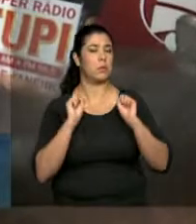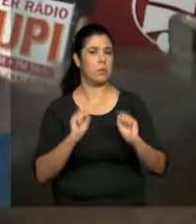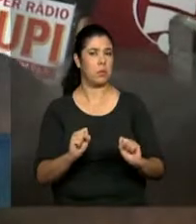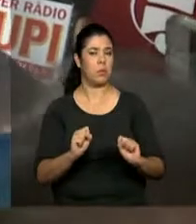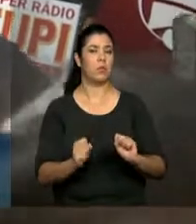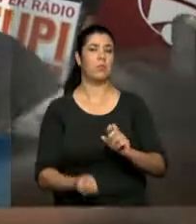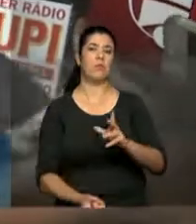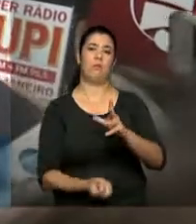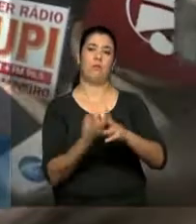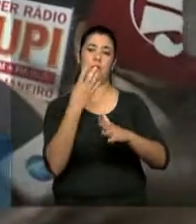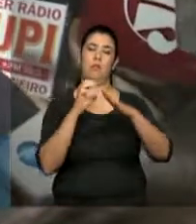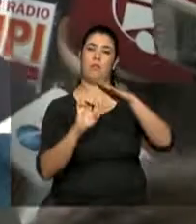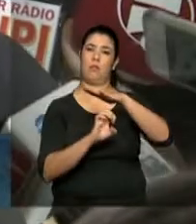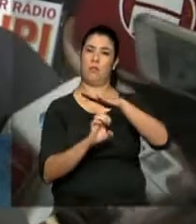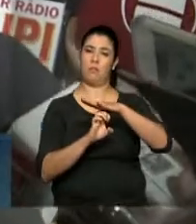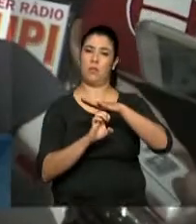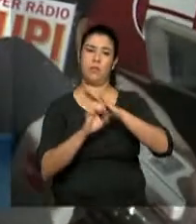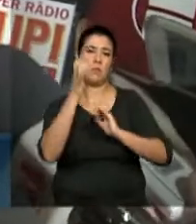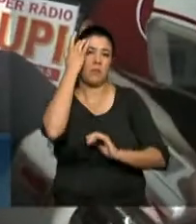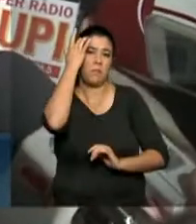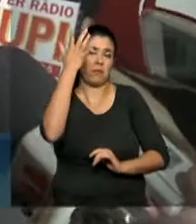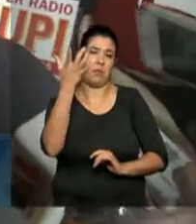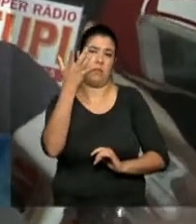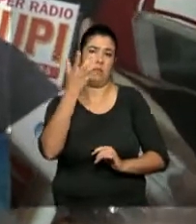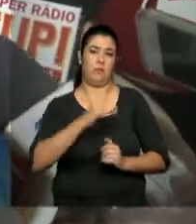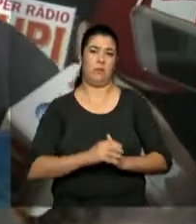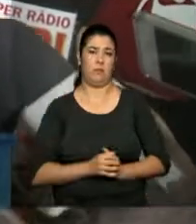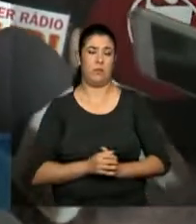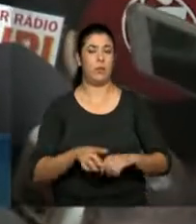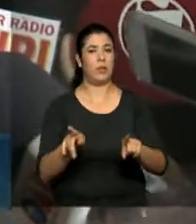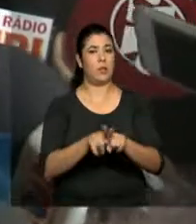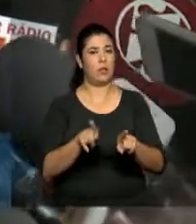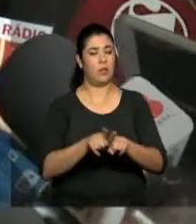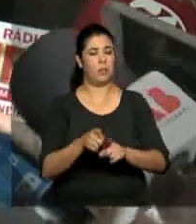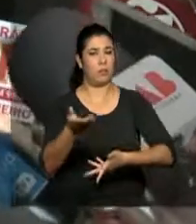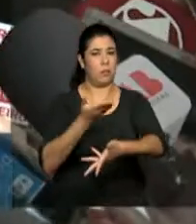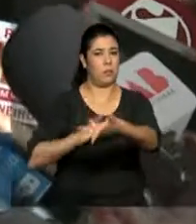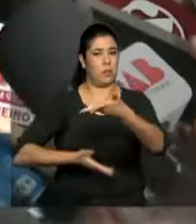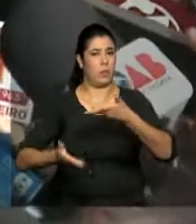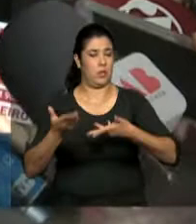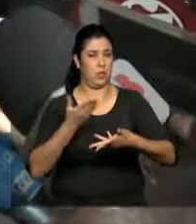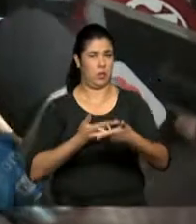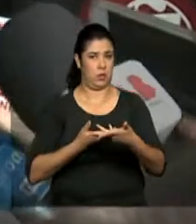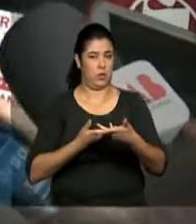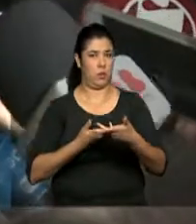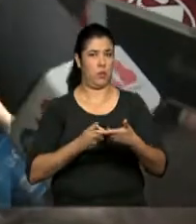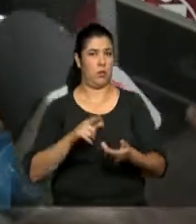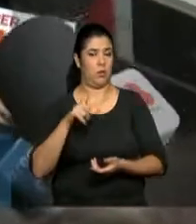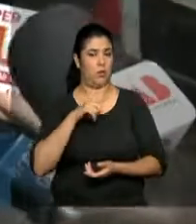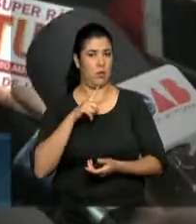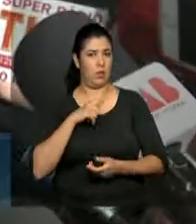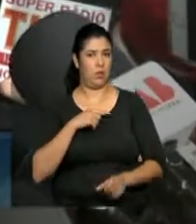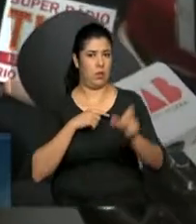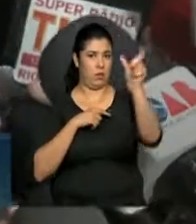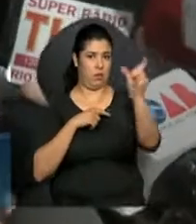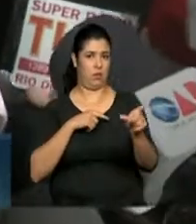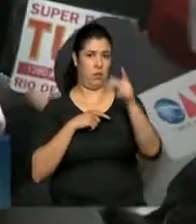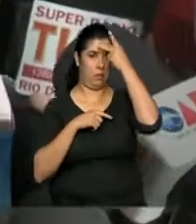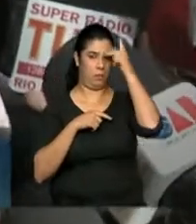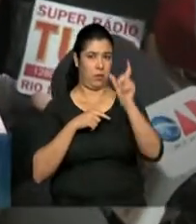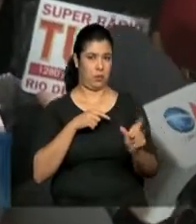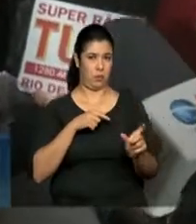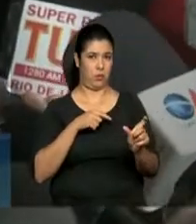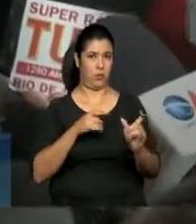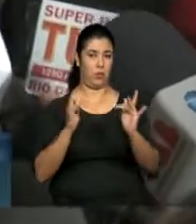uma empresa seja algo que se facilite. E a relação com o cidadão e